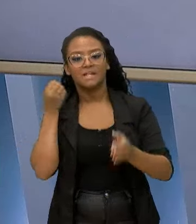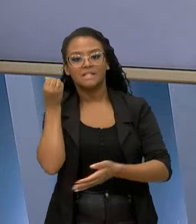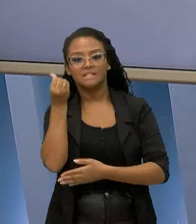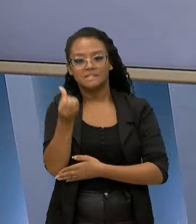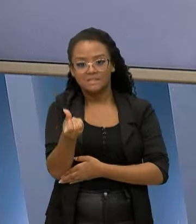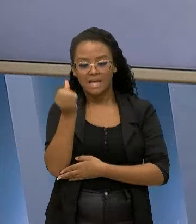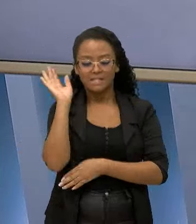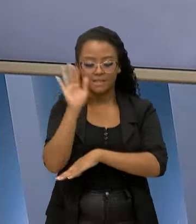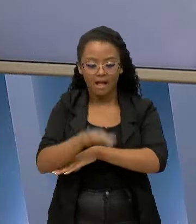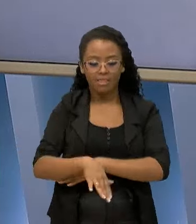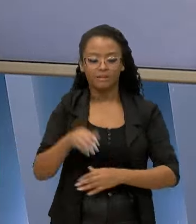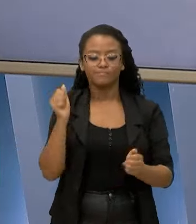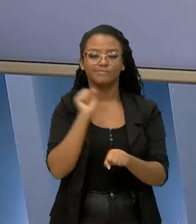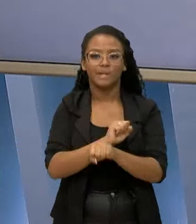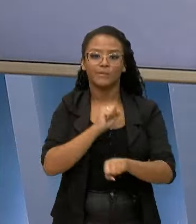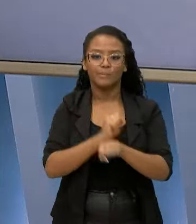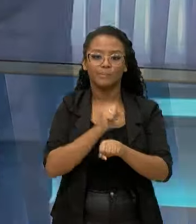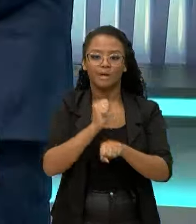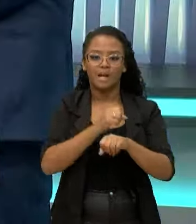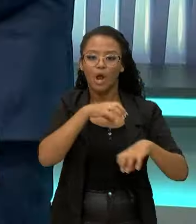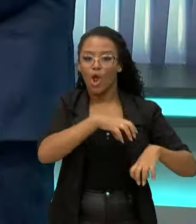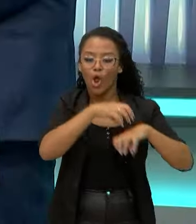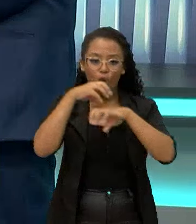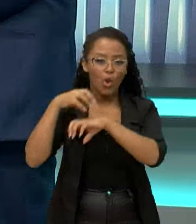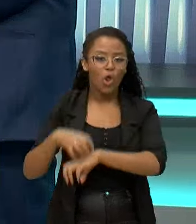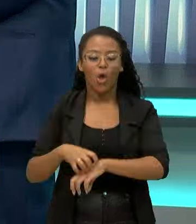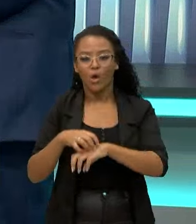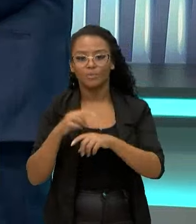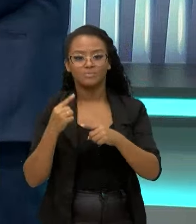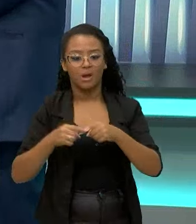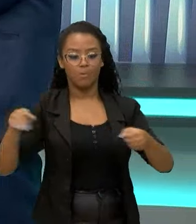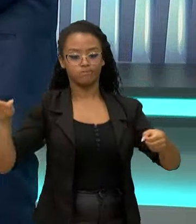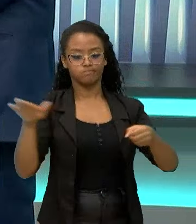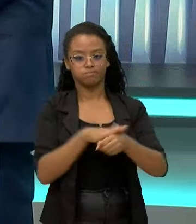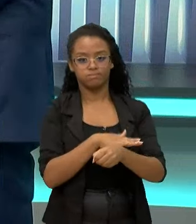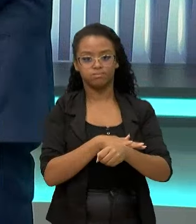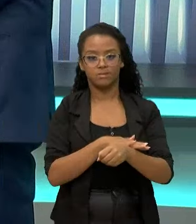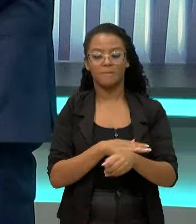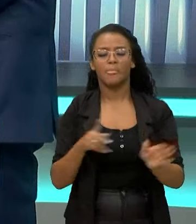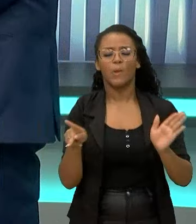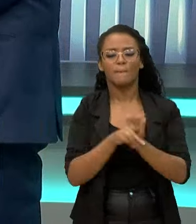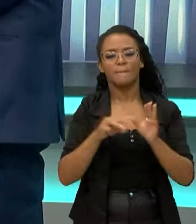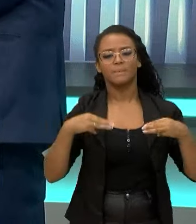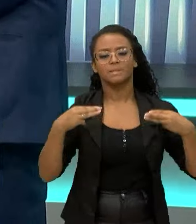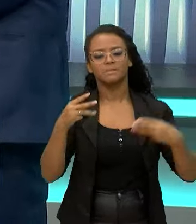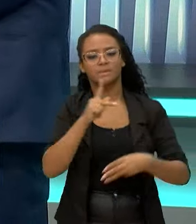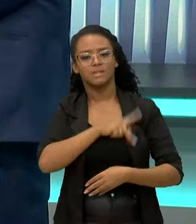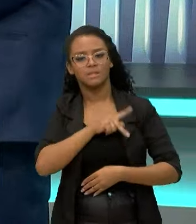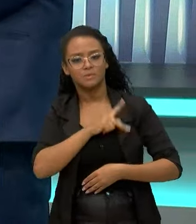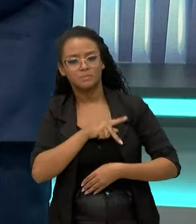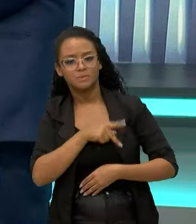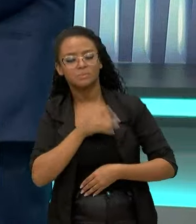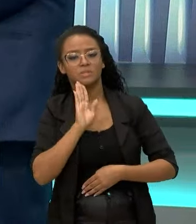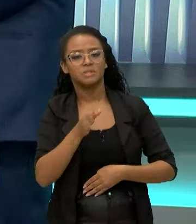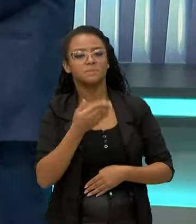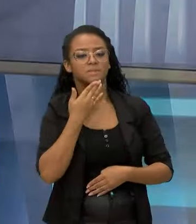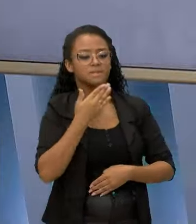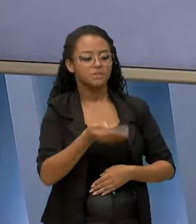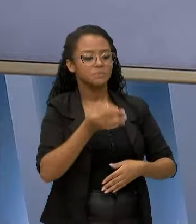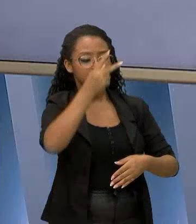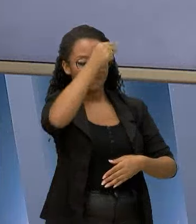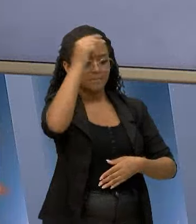nenhum conseguir parar porque está cheio. O próprio Ministério Público já pediu à Prefeitura rever alguns dos contratos, porque não